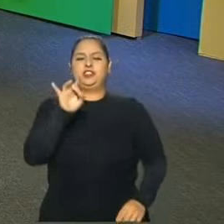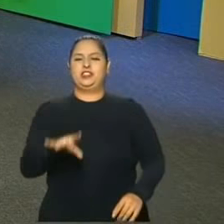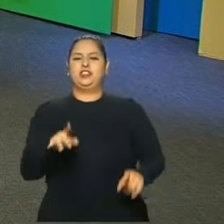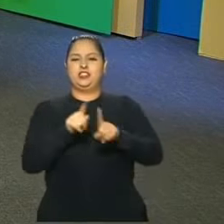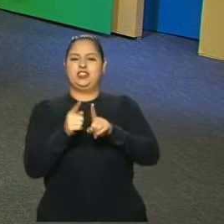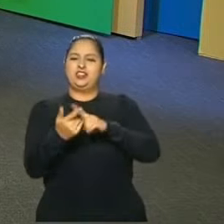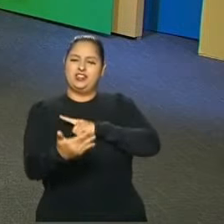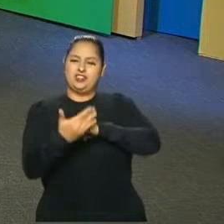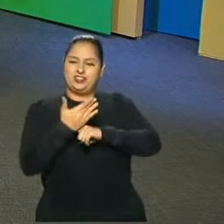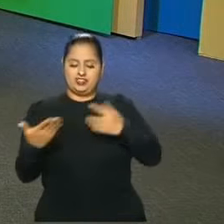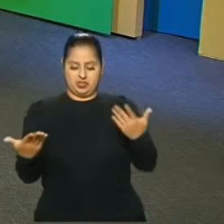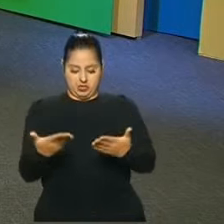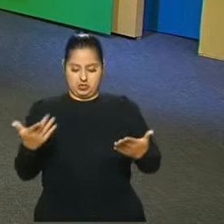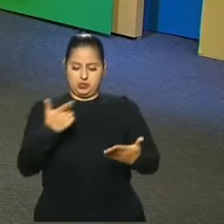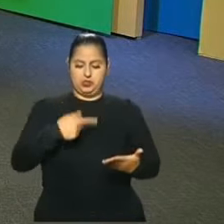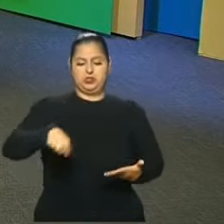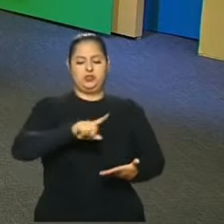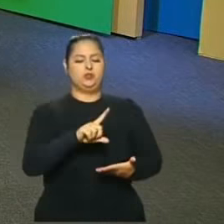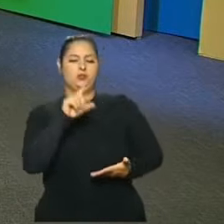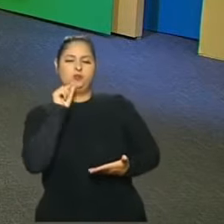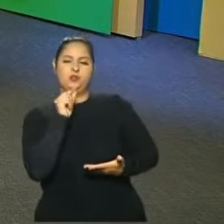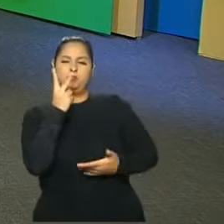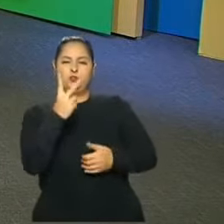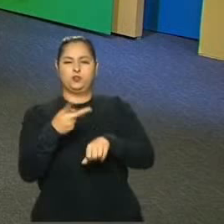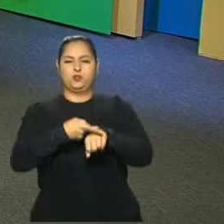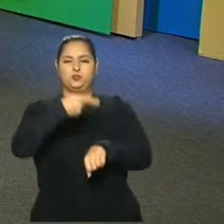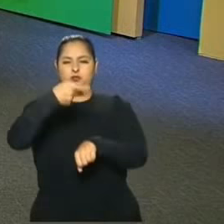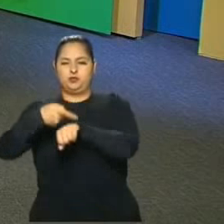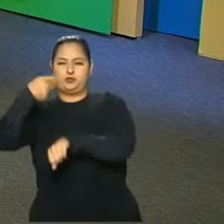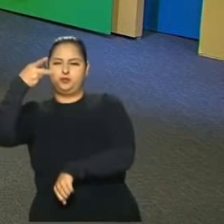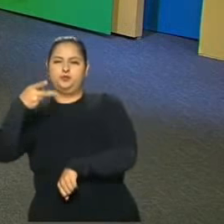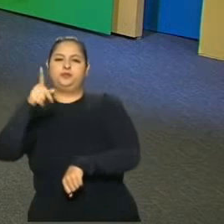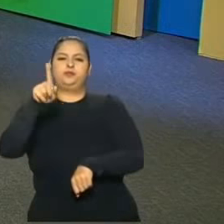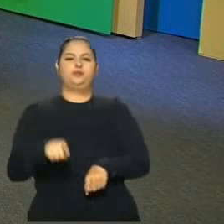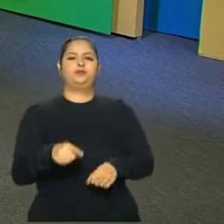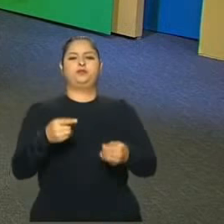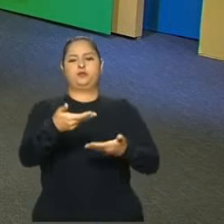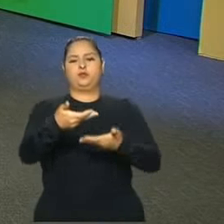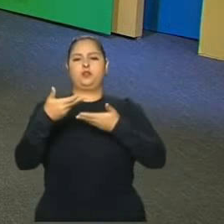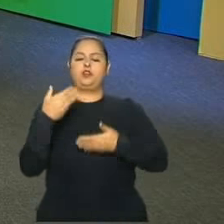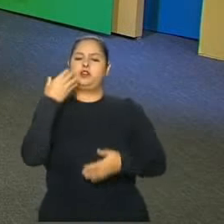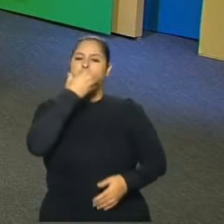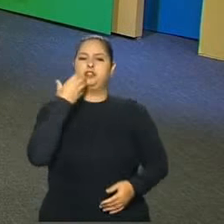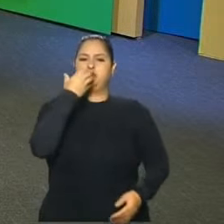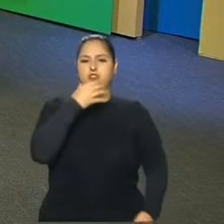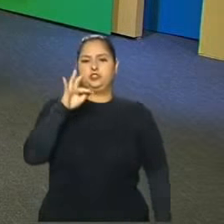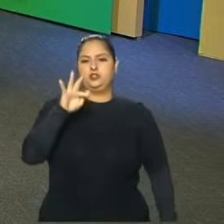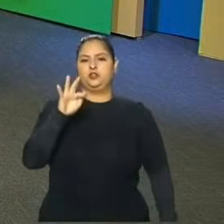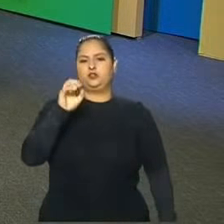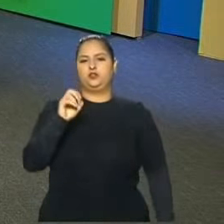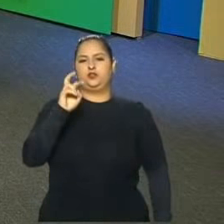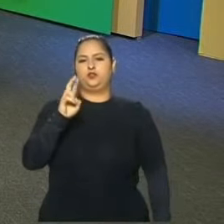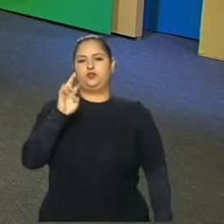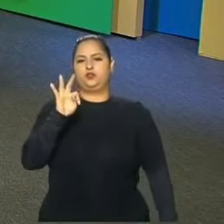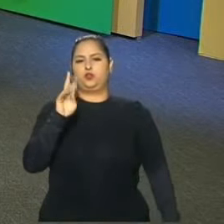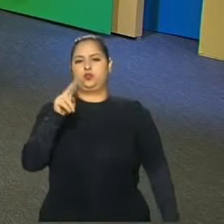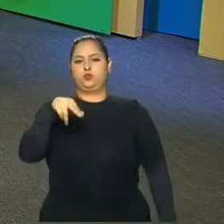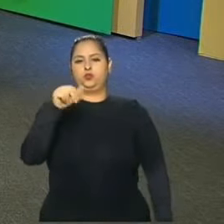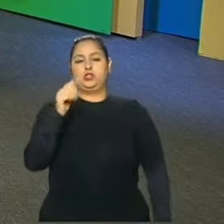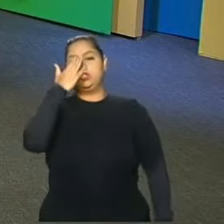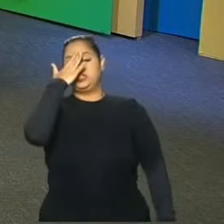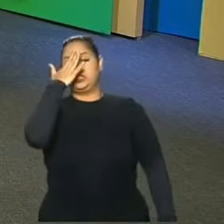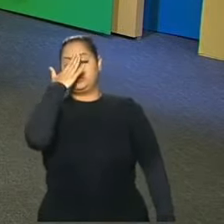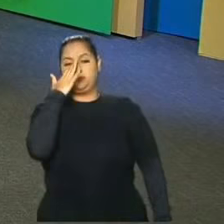para ajudar aqui a gente a escolher apenas 2 premiados nessa categoria, convidamos a cantora e compositora Fortuna. Vamos saber como foi para